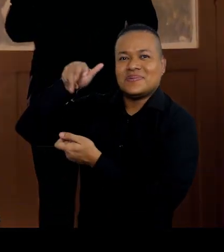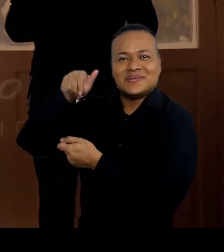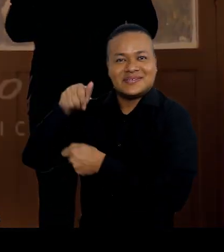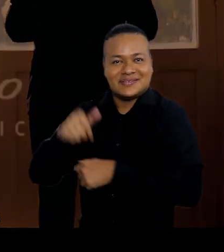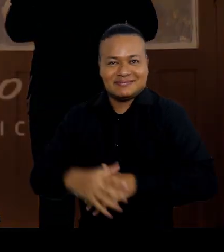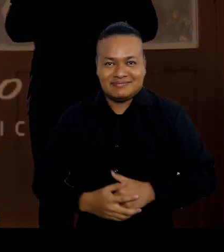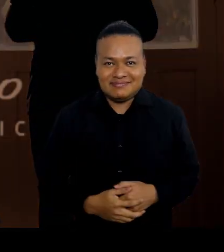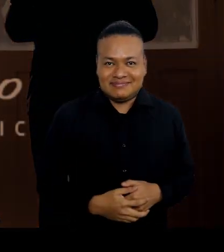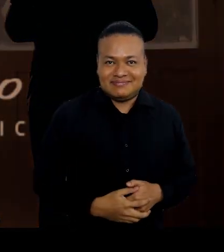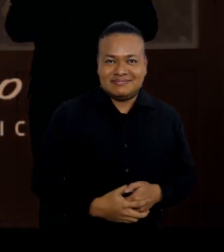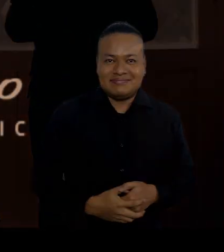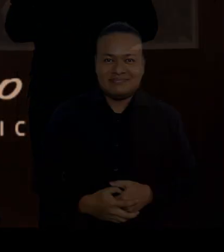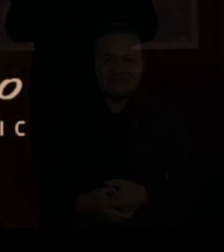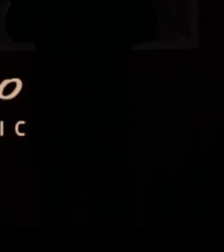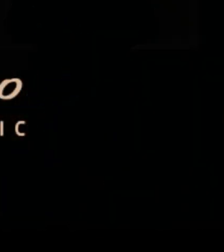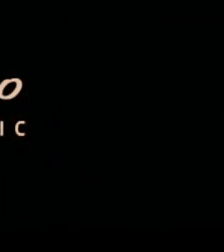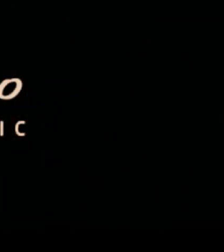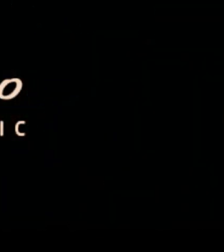cercava.